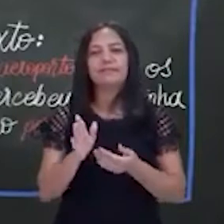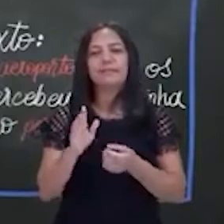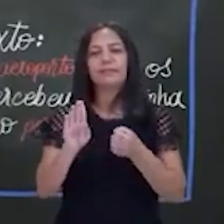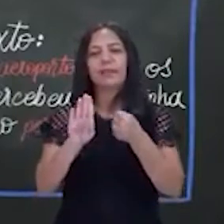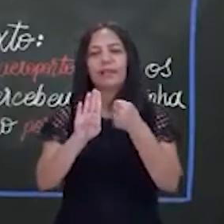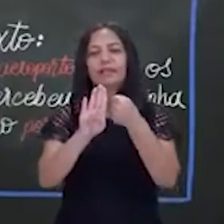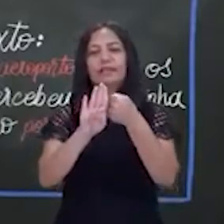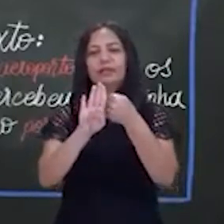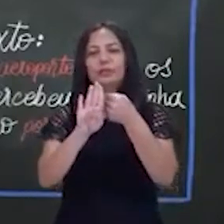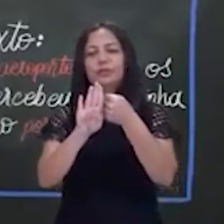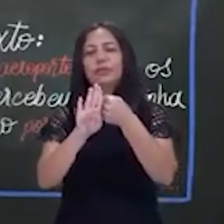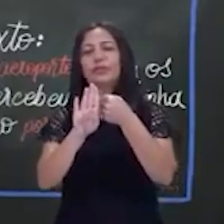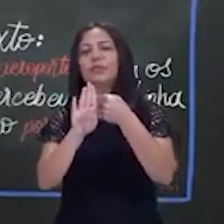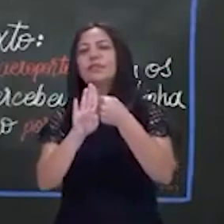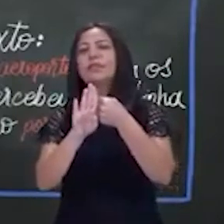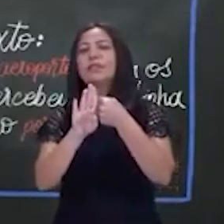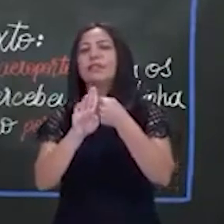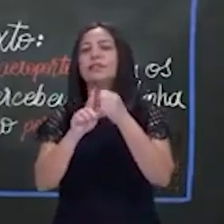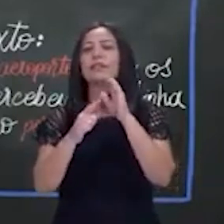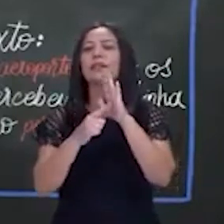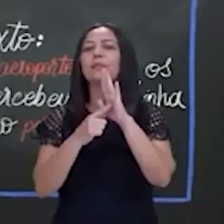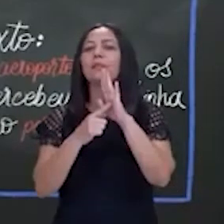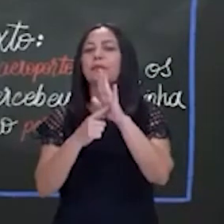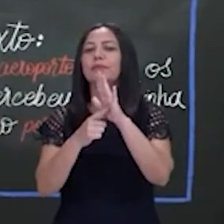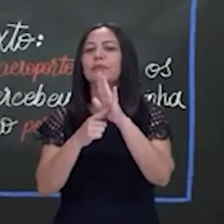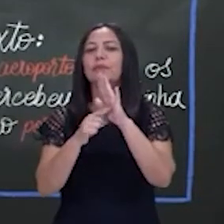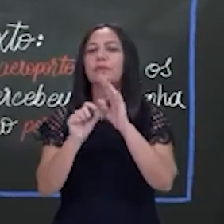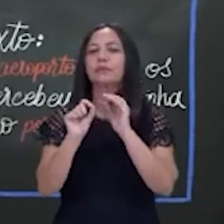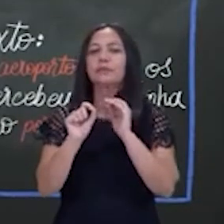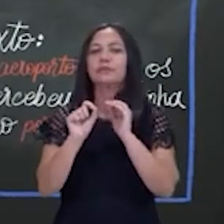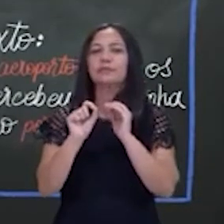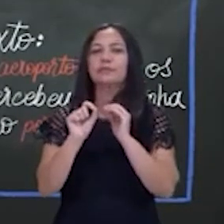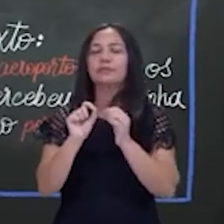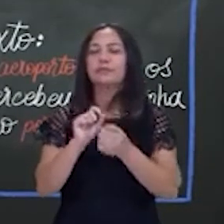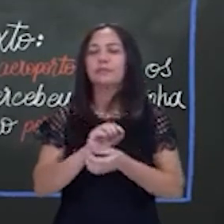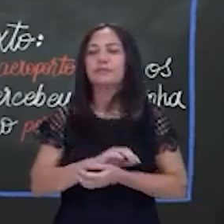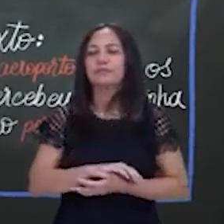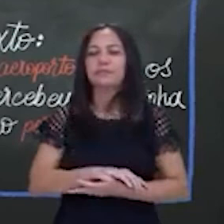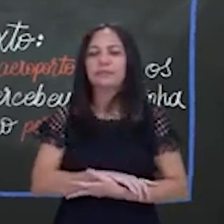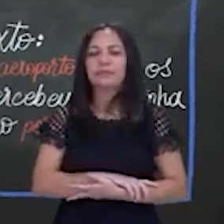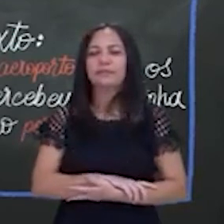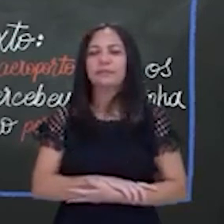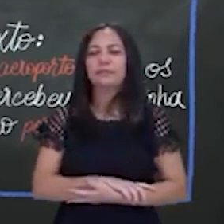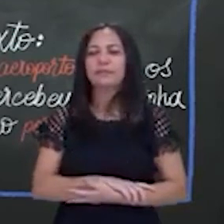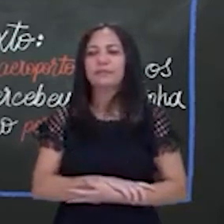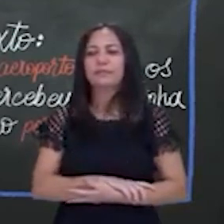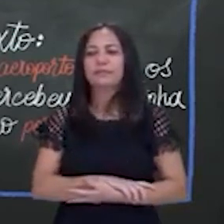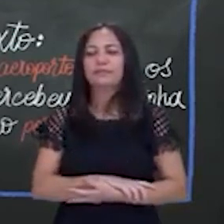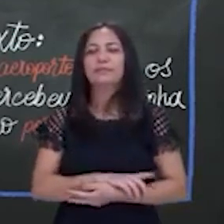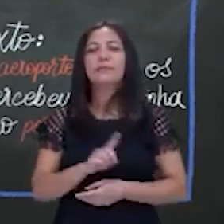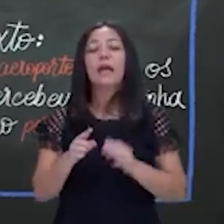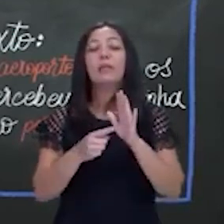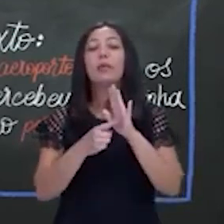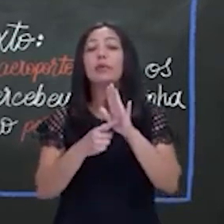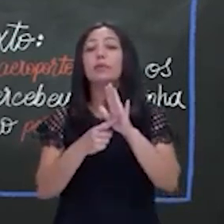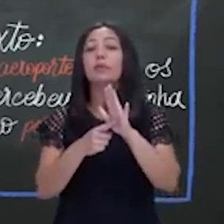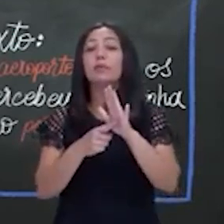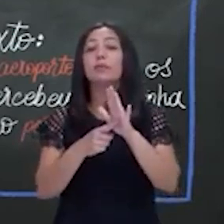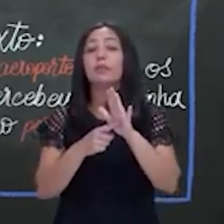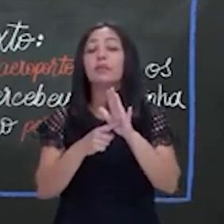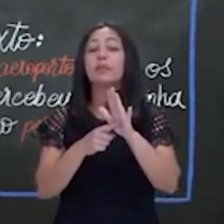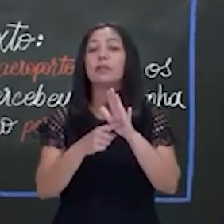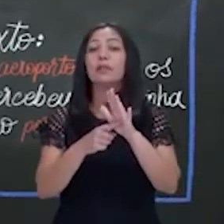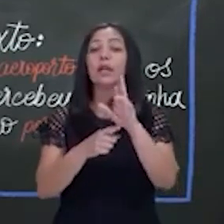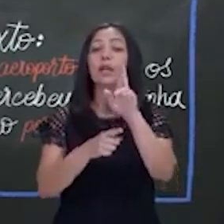esse S, registro. Mas eu estou dando uma característica a esse registro, estou dizendo que ele é um registro geral. Sobre essa questão de característica, você vai encontrar na aula